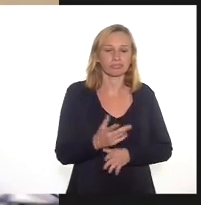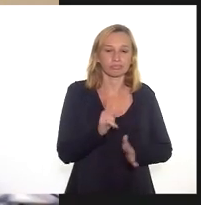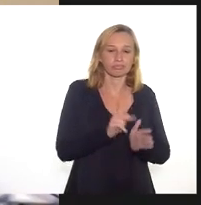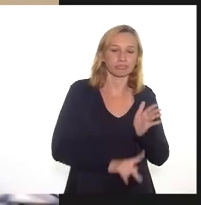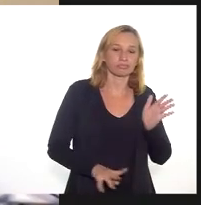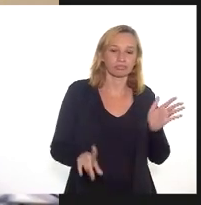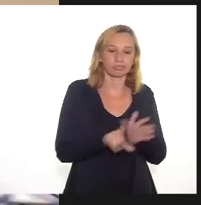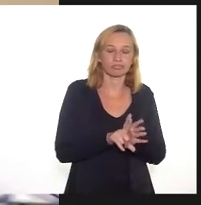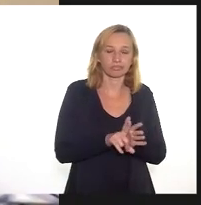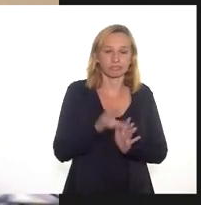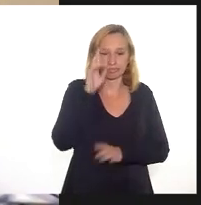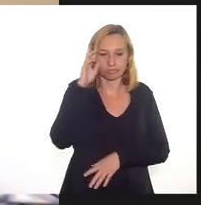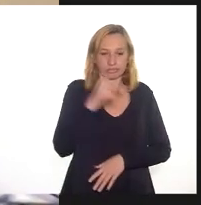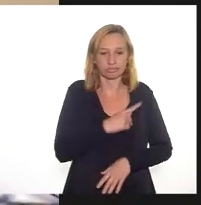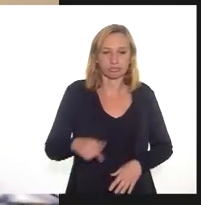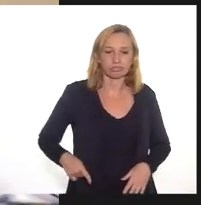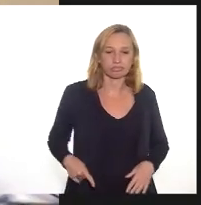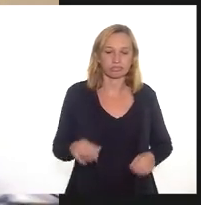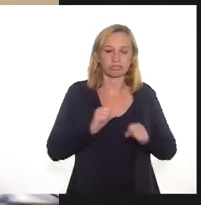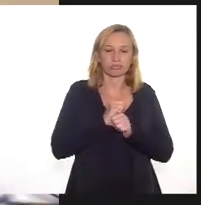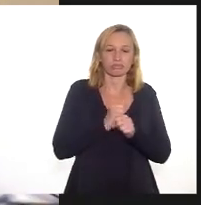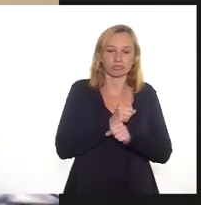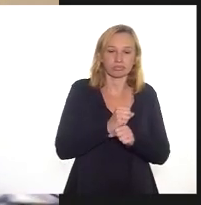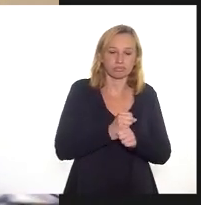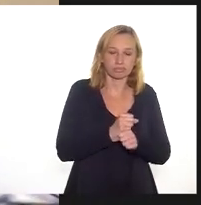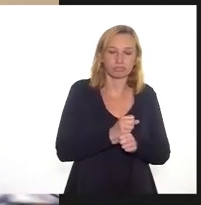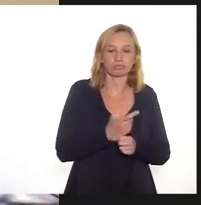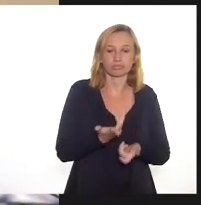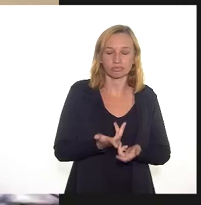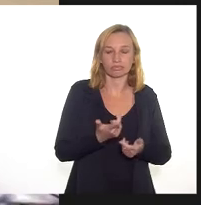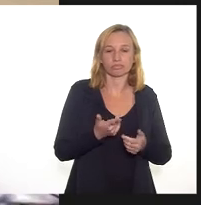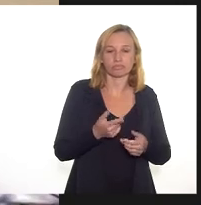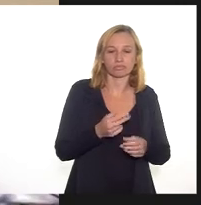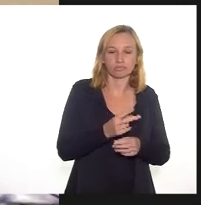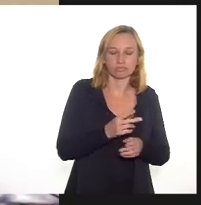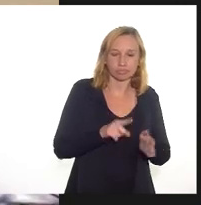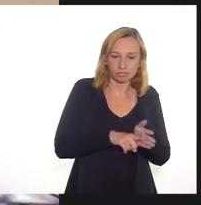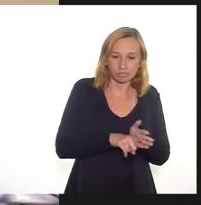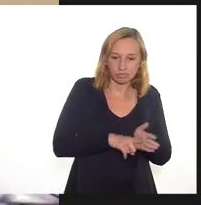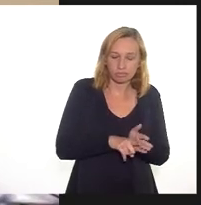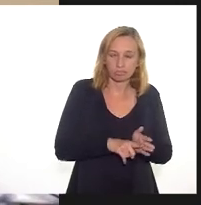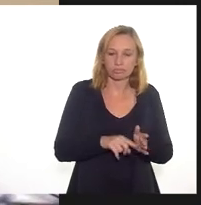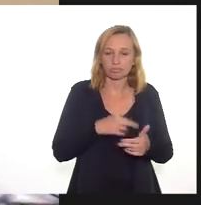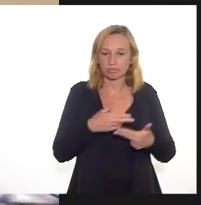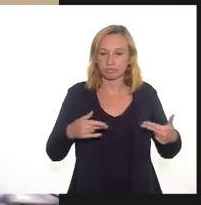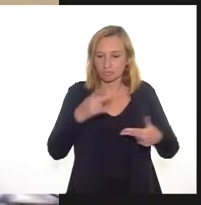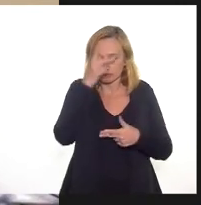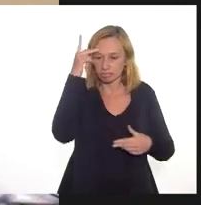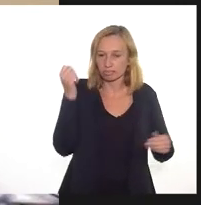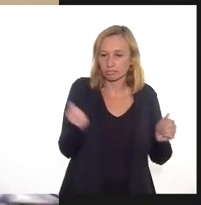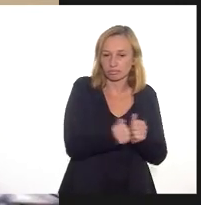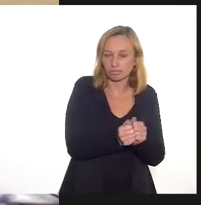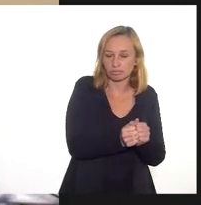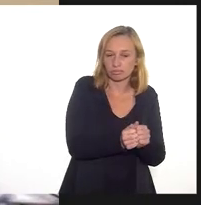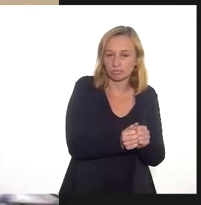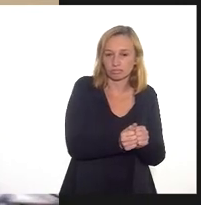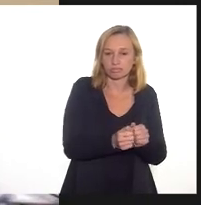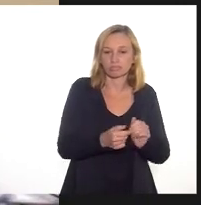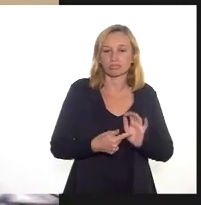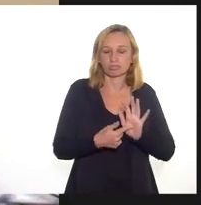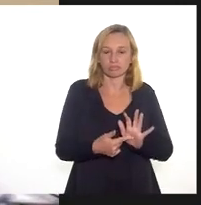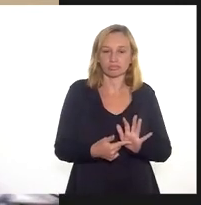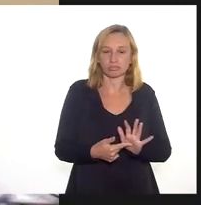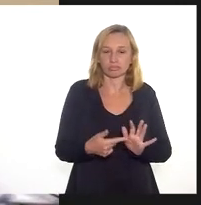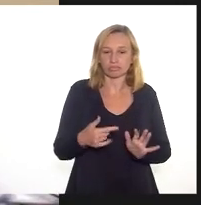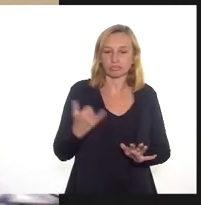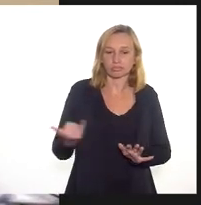projeto de lei, senhor presidente, que foi feito a muitas mãos, demonstra também o tamanho da urgência da aprovação desse projeto, que recebeu